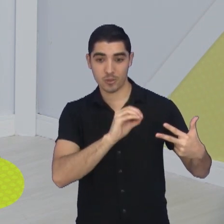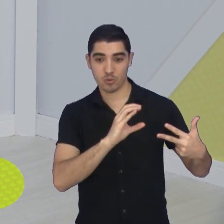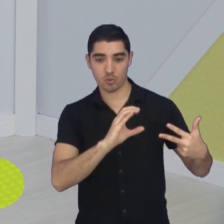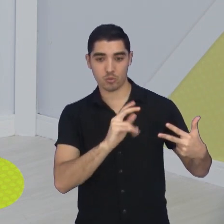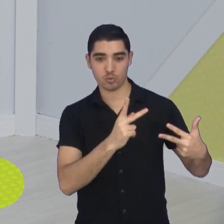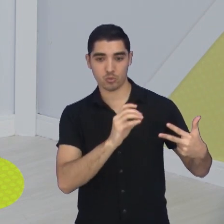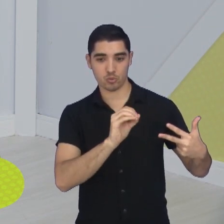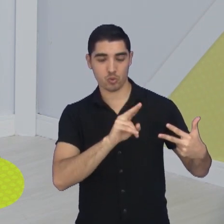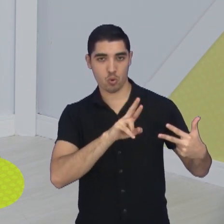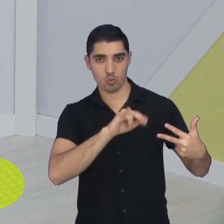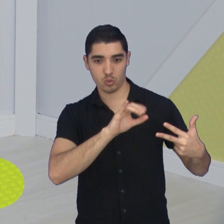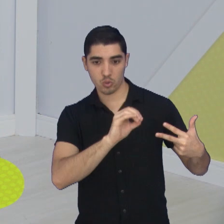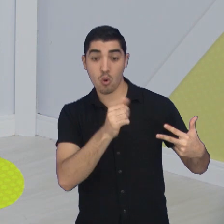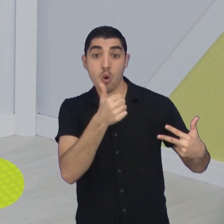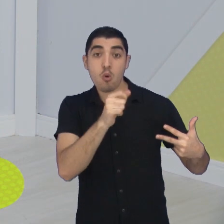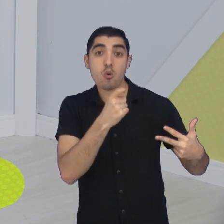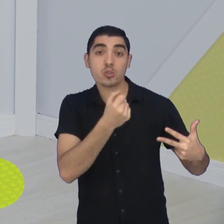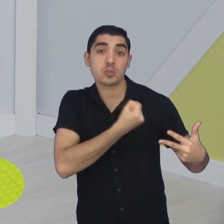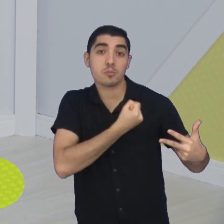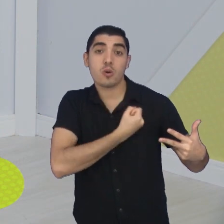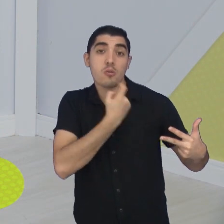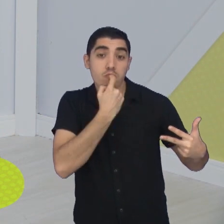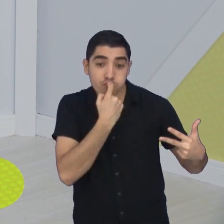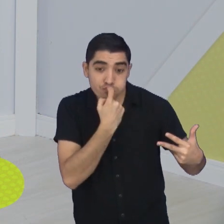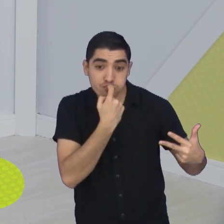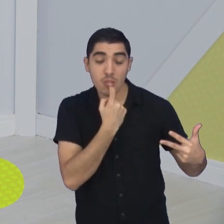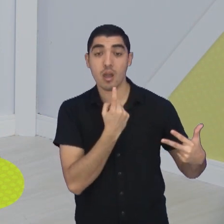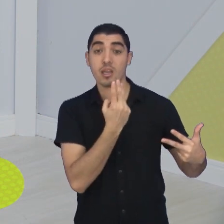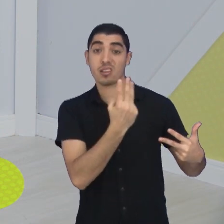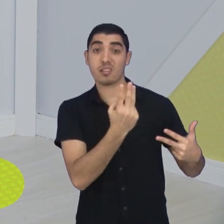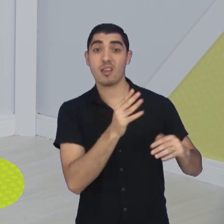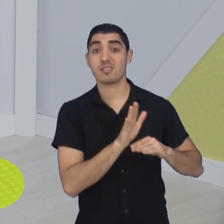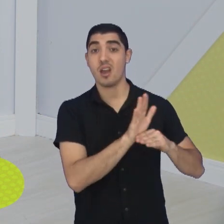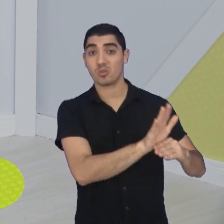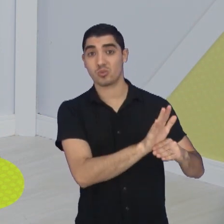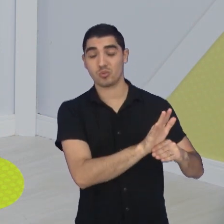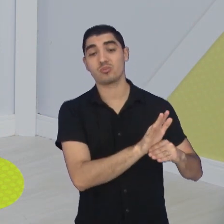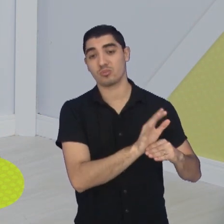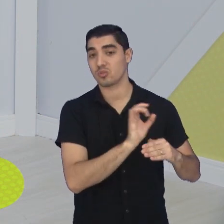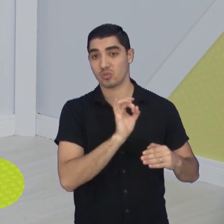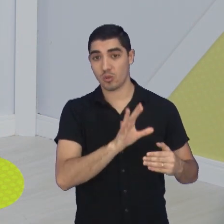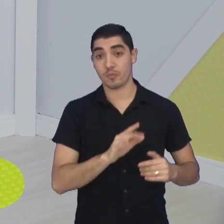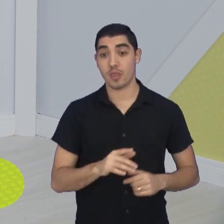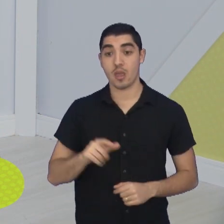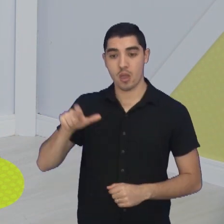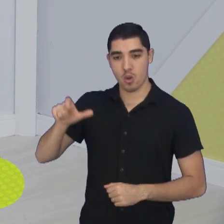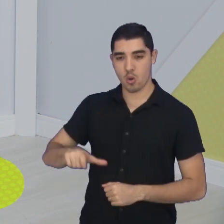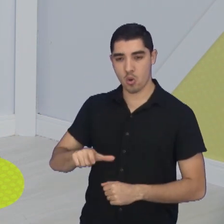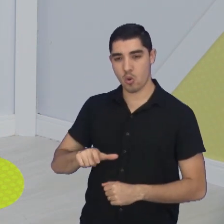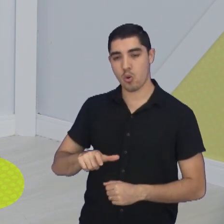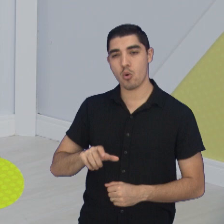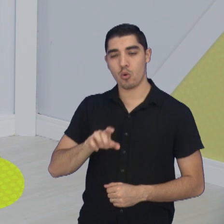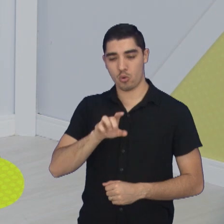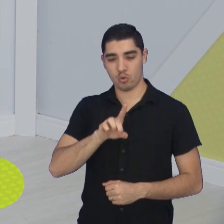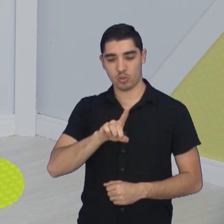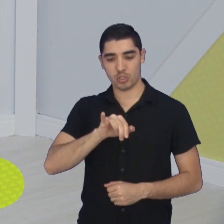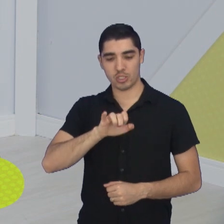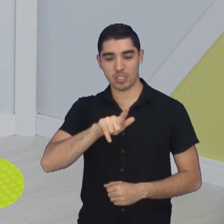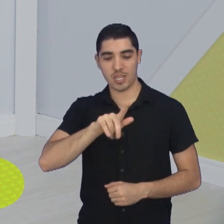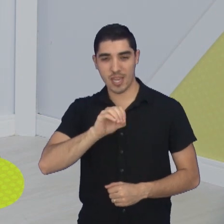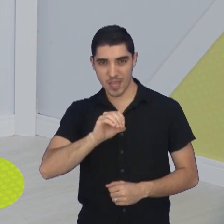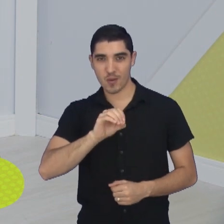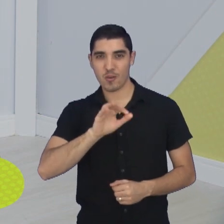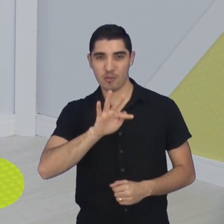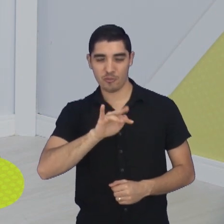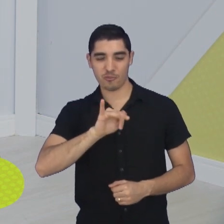pontos apenas, abaixo da média dele, um rebote e 2 assistências. O Diego Figueiredo, que é um dos caras que puxa pontos para